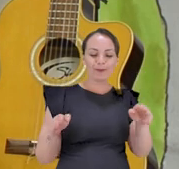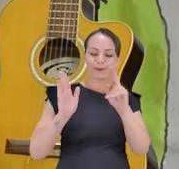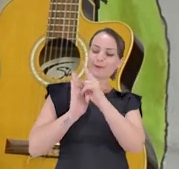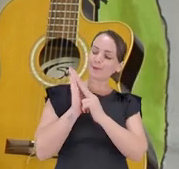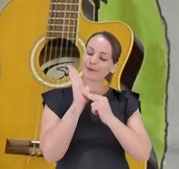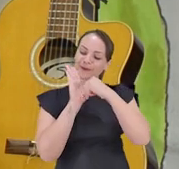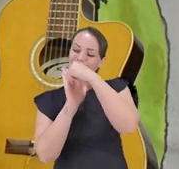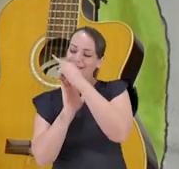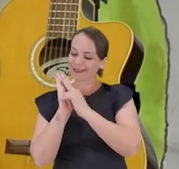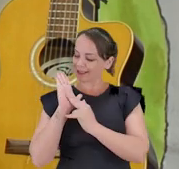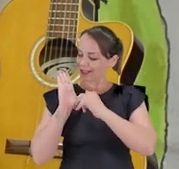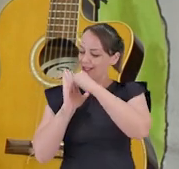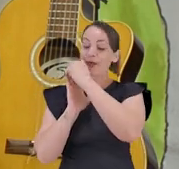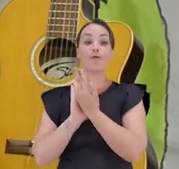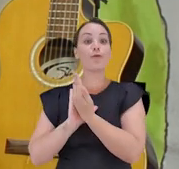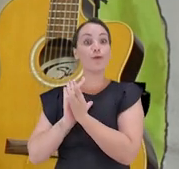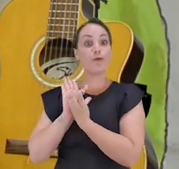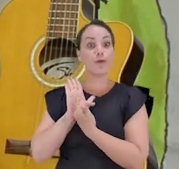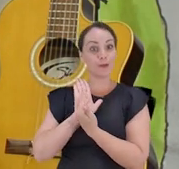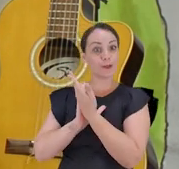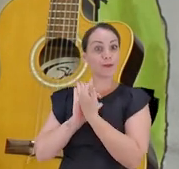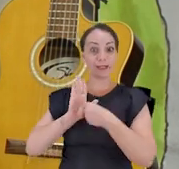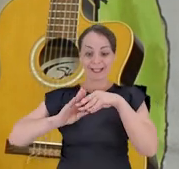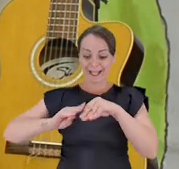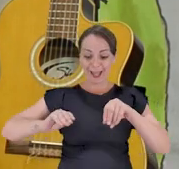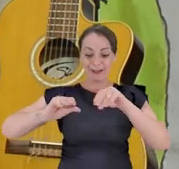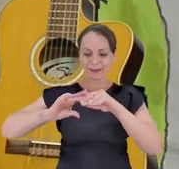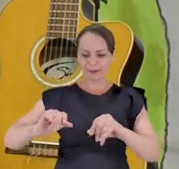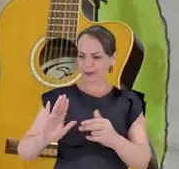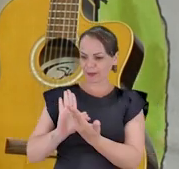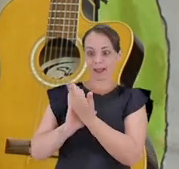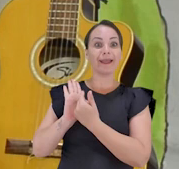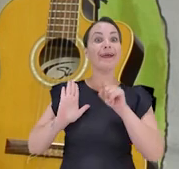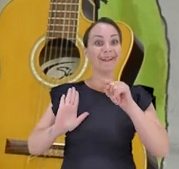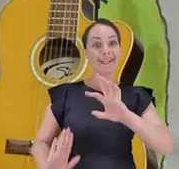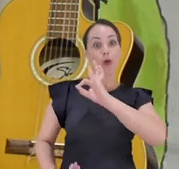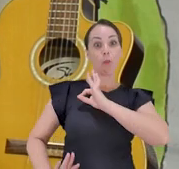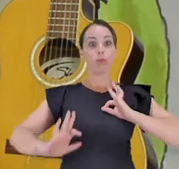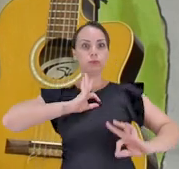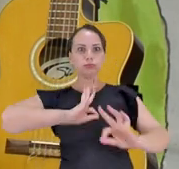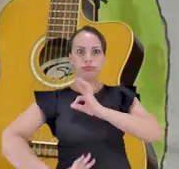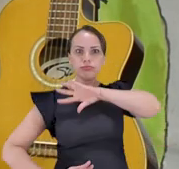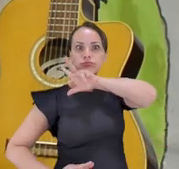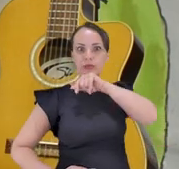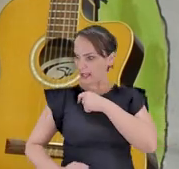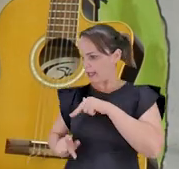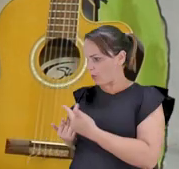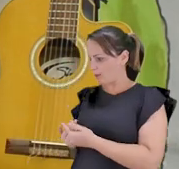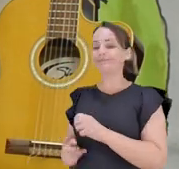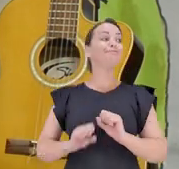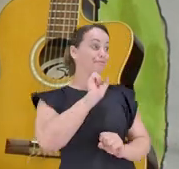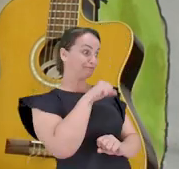pintando uma figurinha de barro. Sim. E era uma onça pintada. Igual essa.